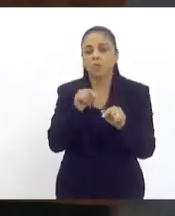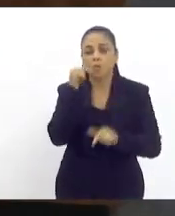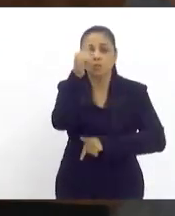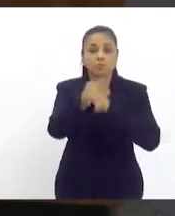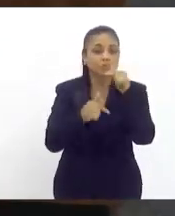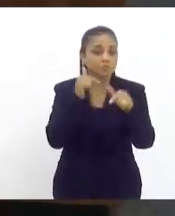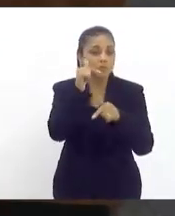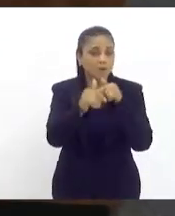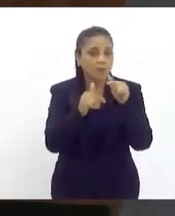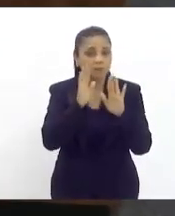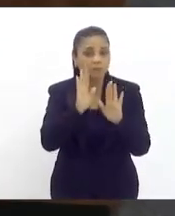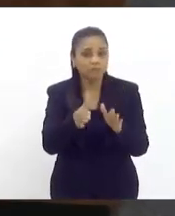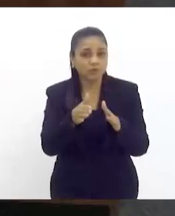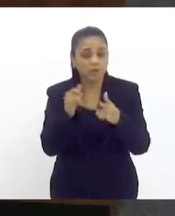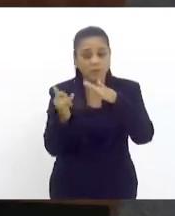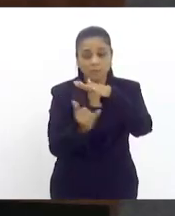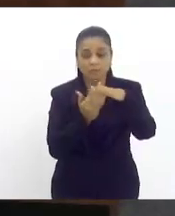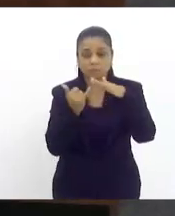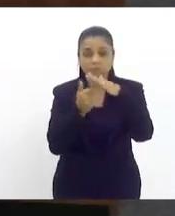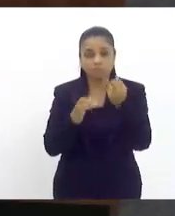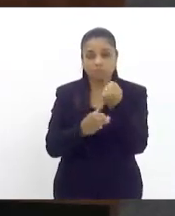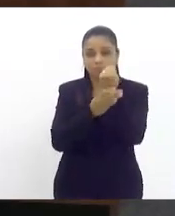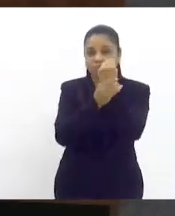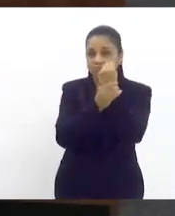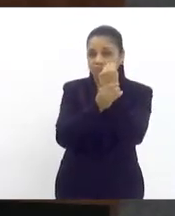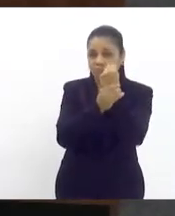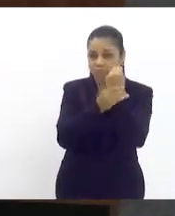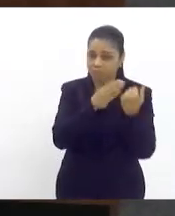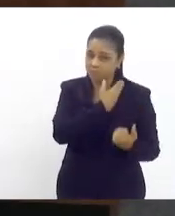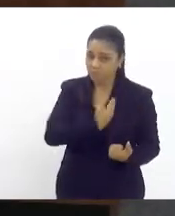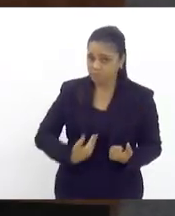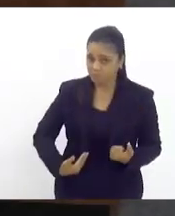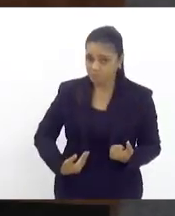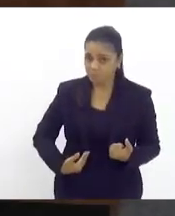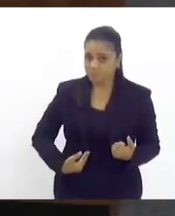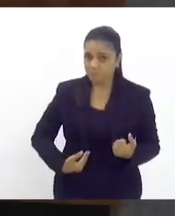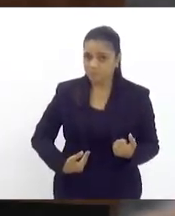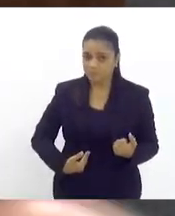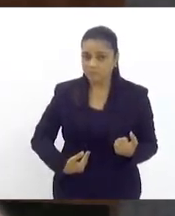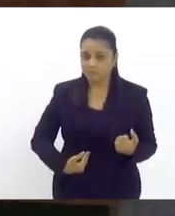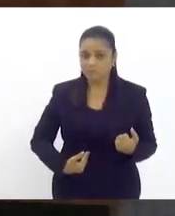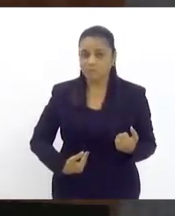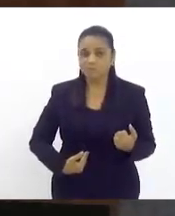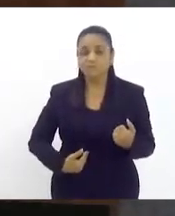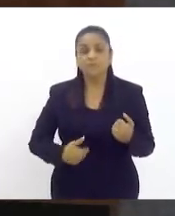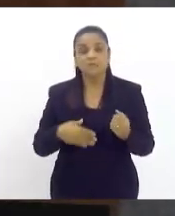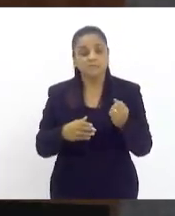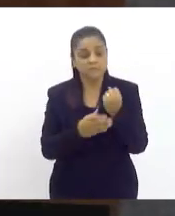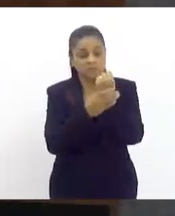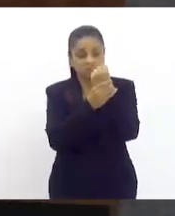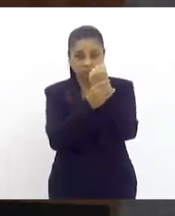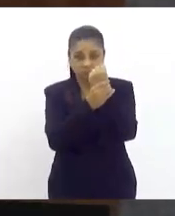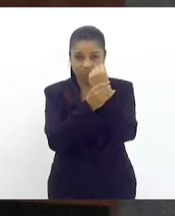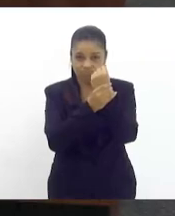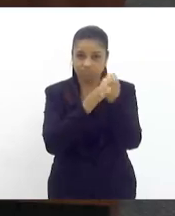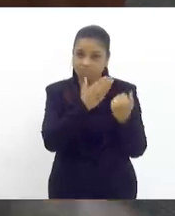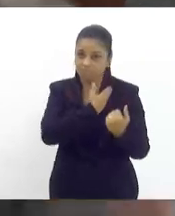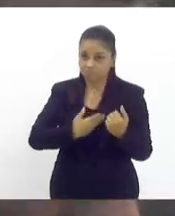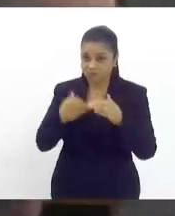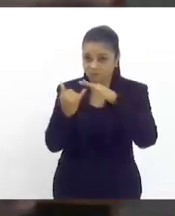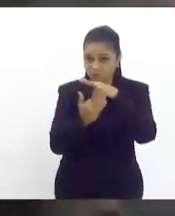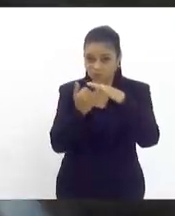já feito pelo Instituto de Segurança Pública o Instituto de Segurança Pública que foi criada em